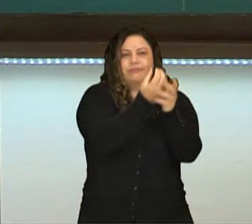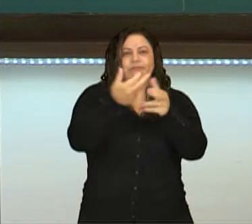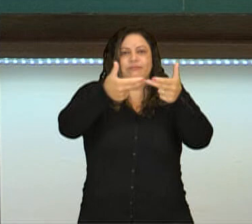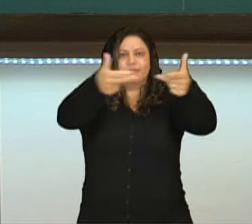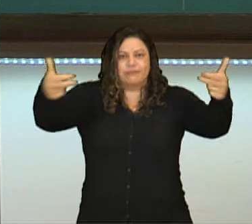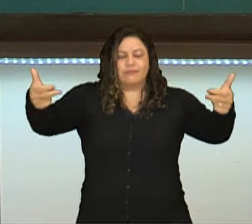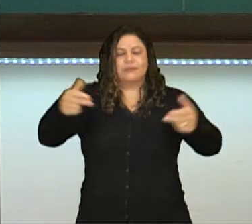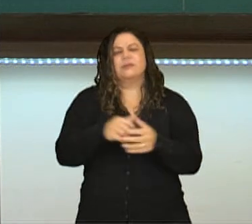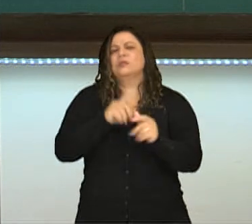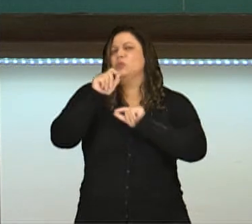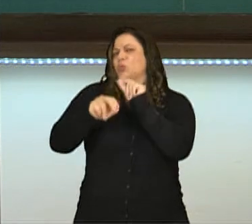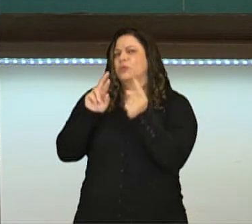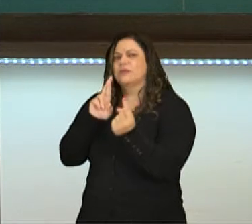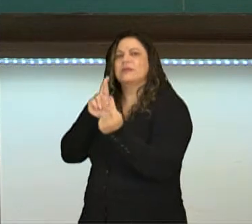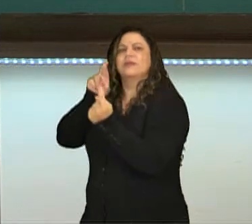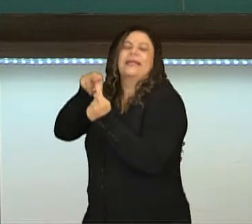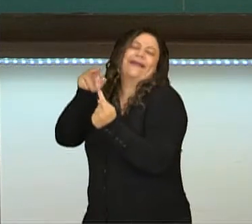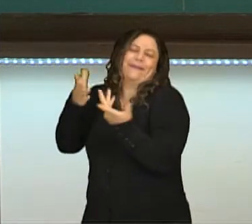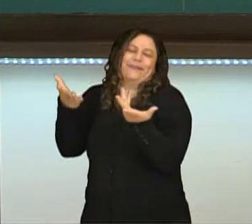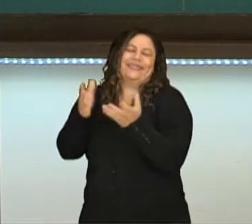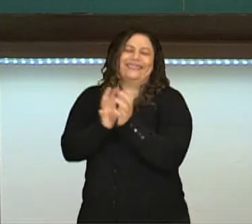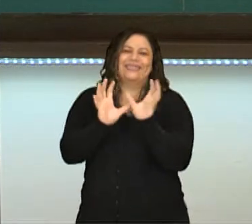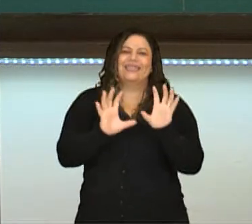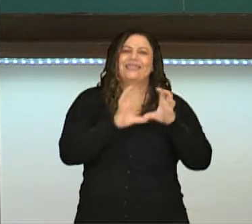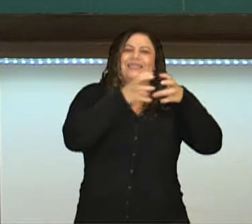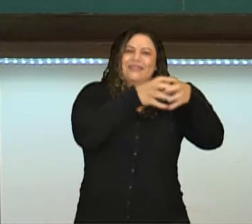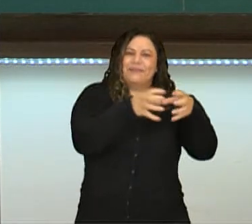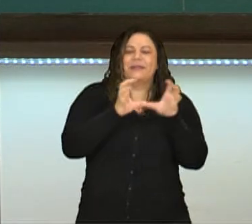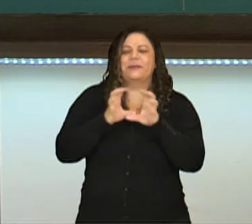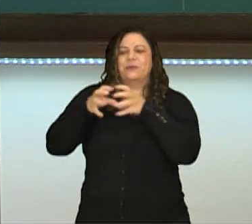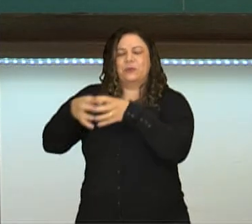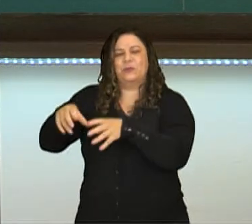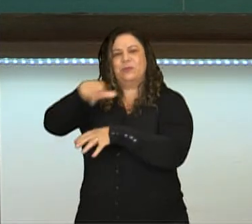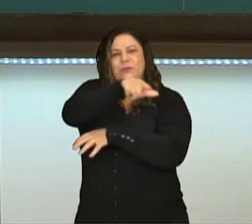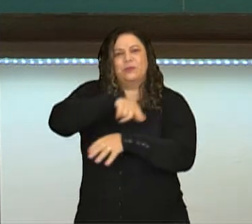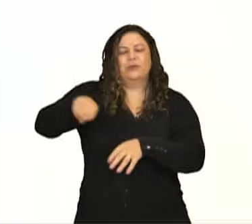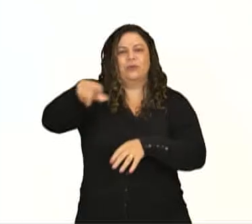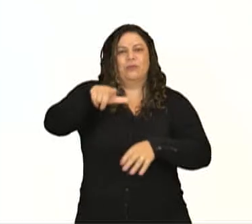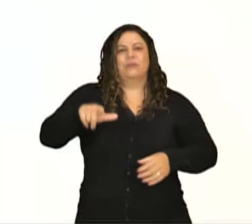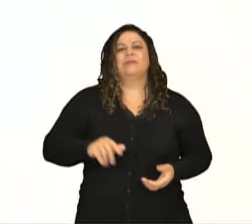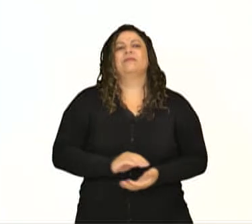o que elas representam para essas comunidades e para esses locais.